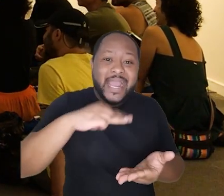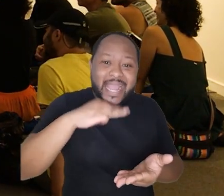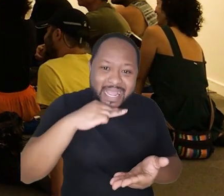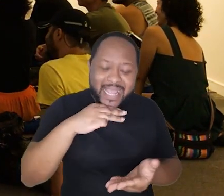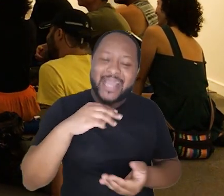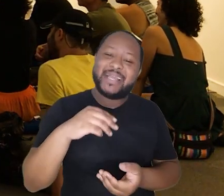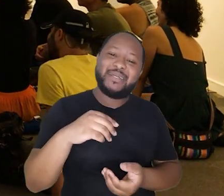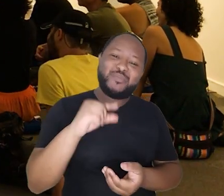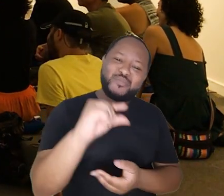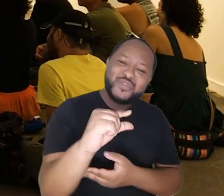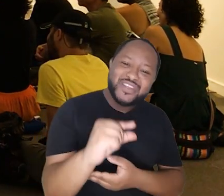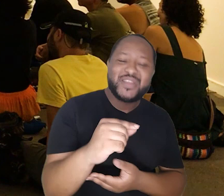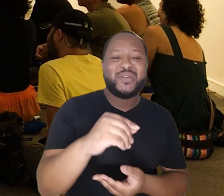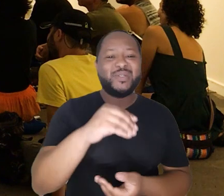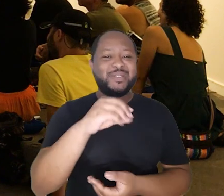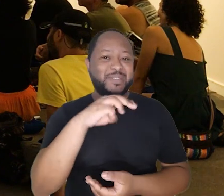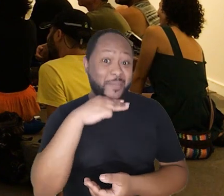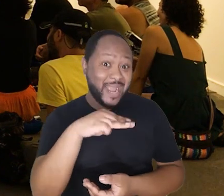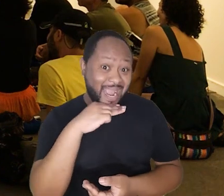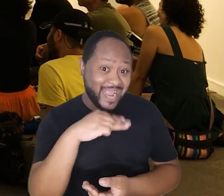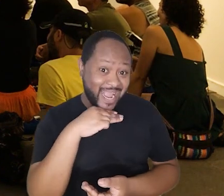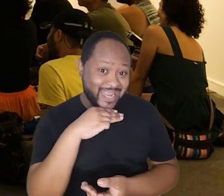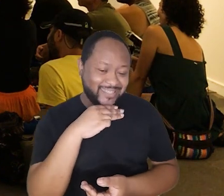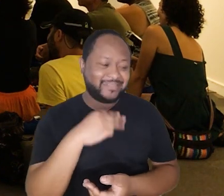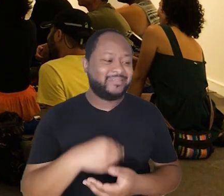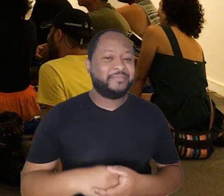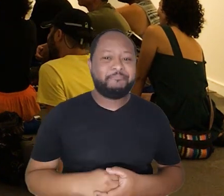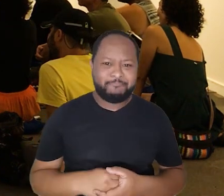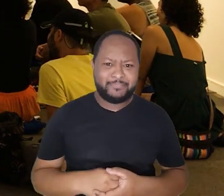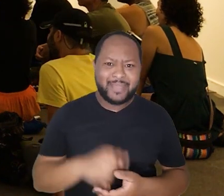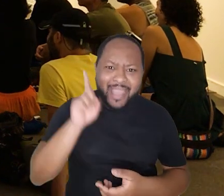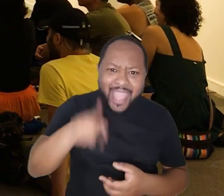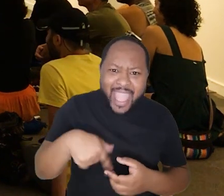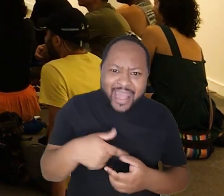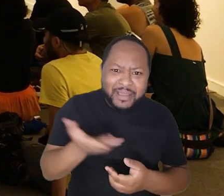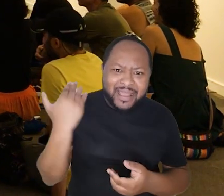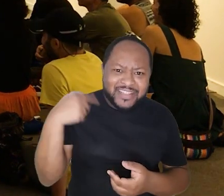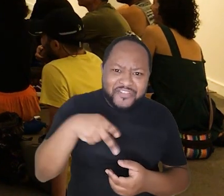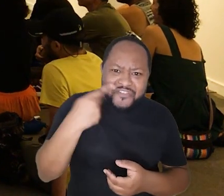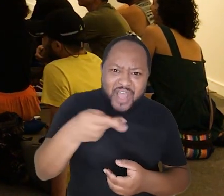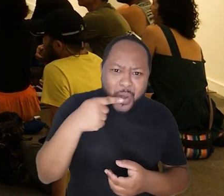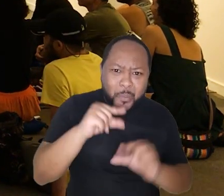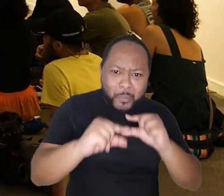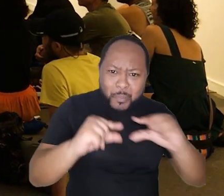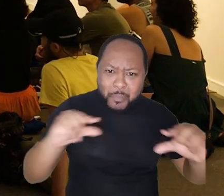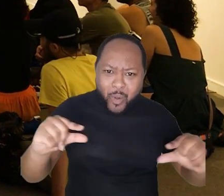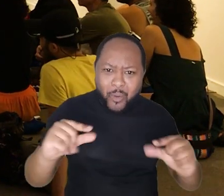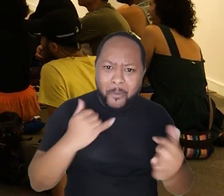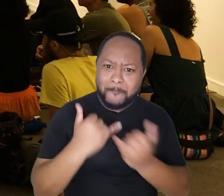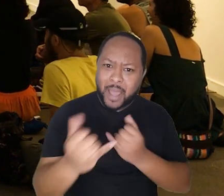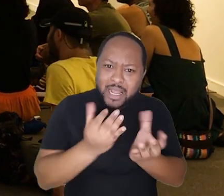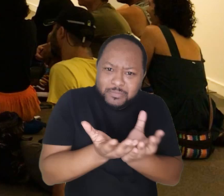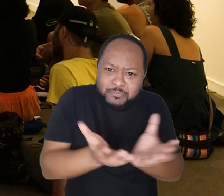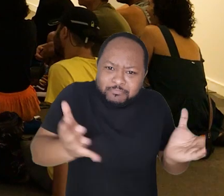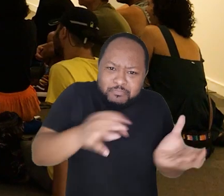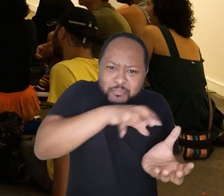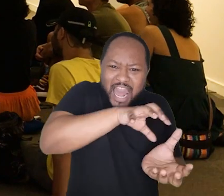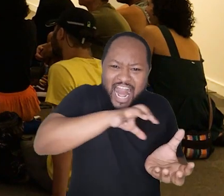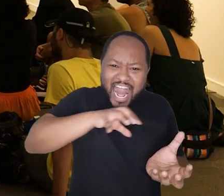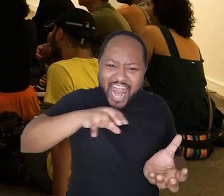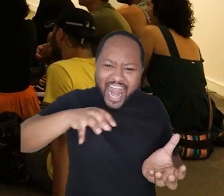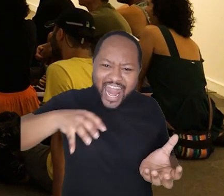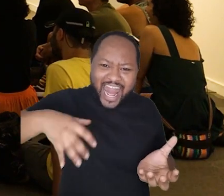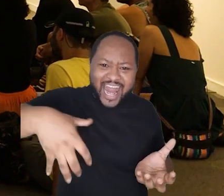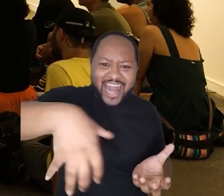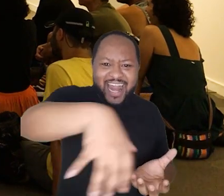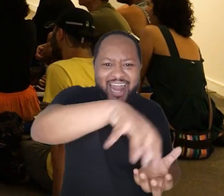de manga, um pouquinho de manga. Isso que era pouco, hein? O pote é pequeno, mas é mágico, né? Um pouquinho de...